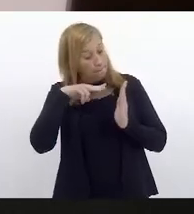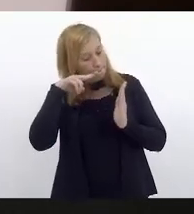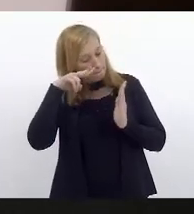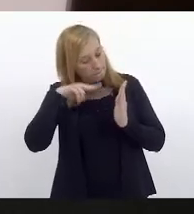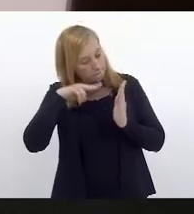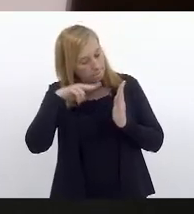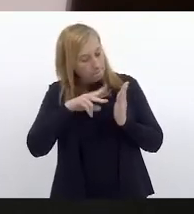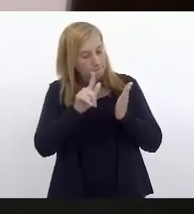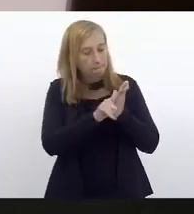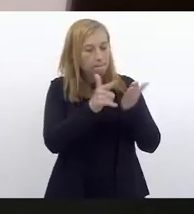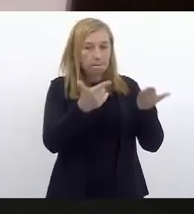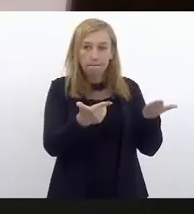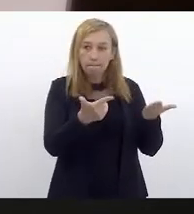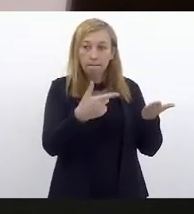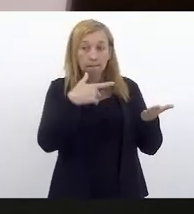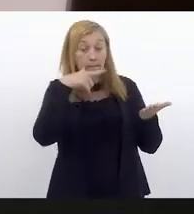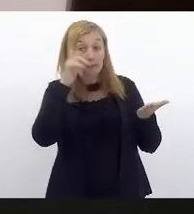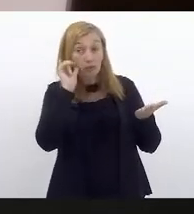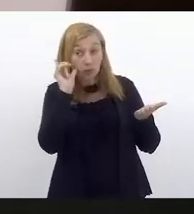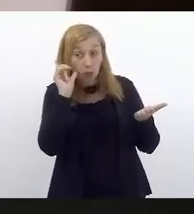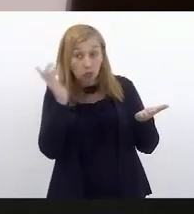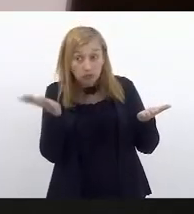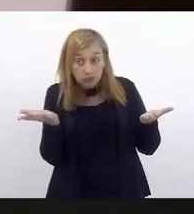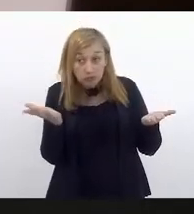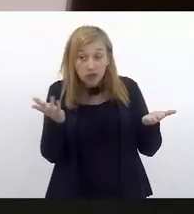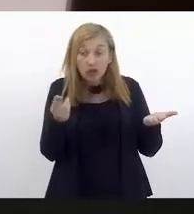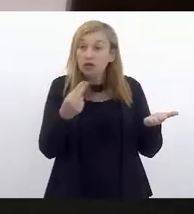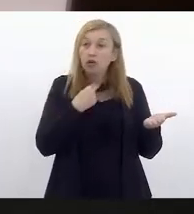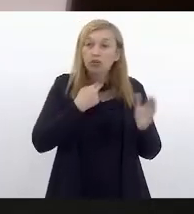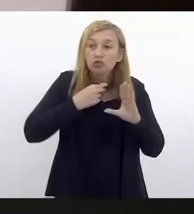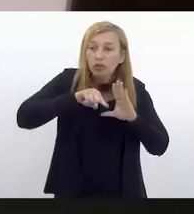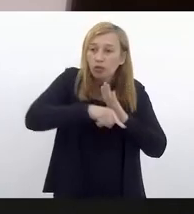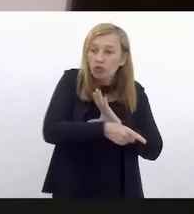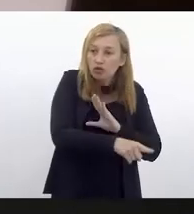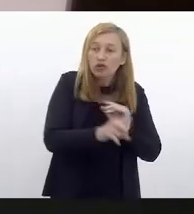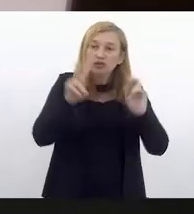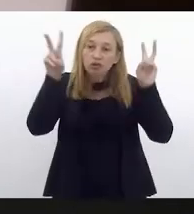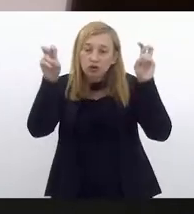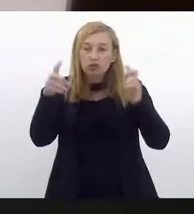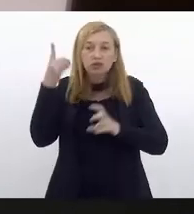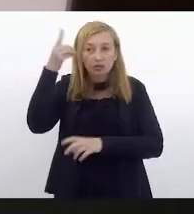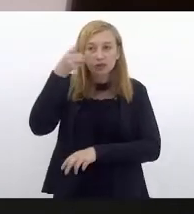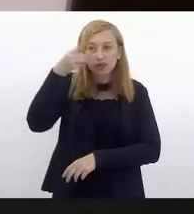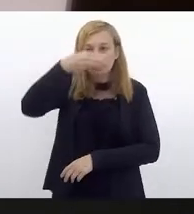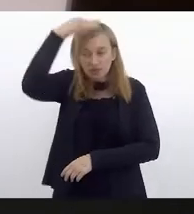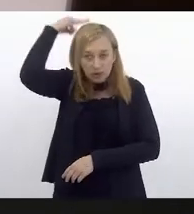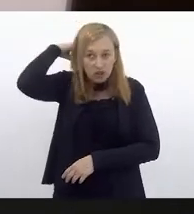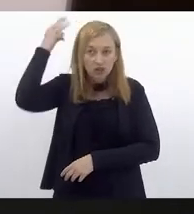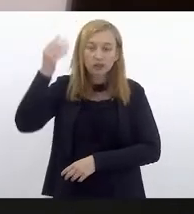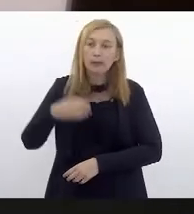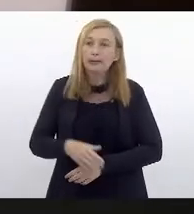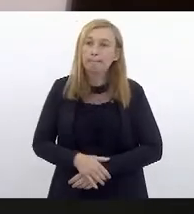no jornal de ontem, ainda não pude me aprofundar, deputado Márcio Pacheco, que